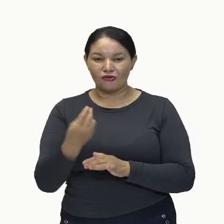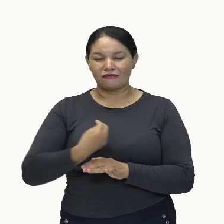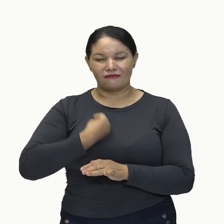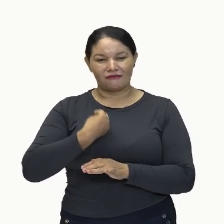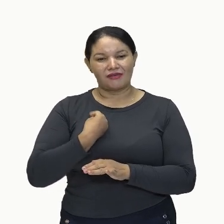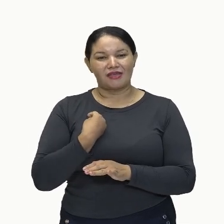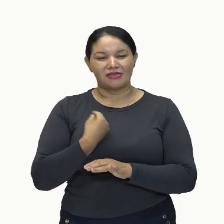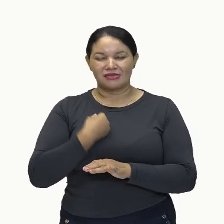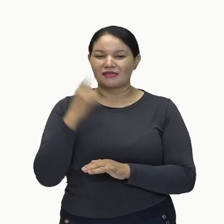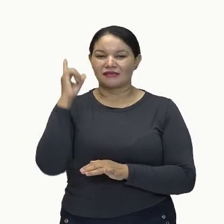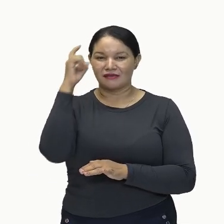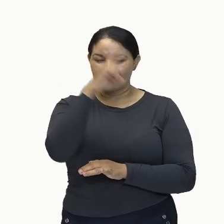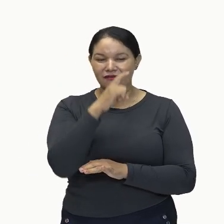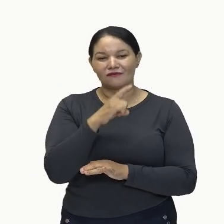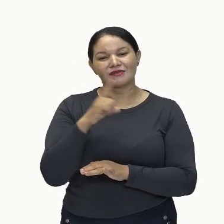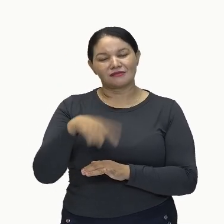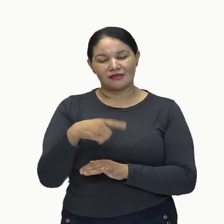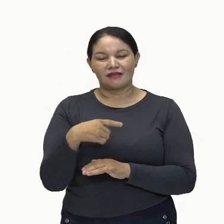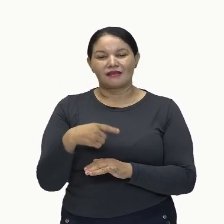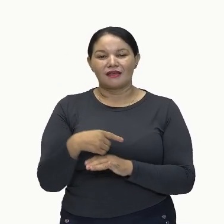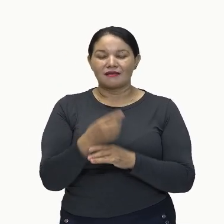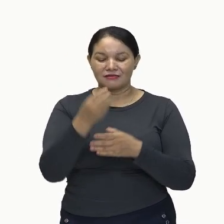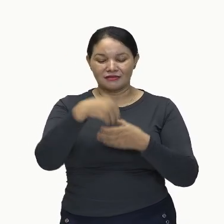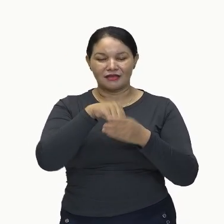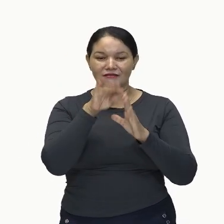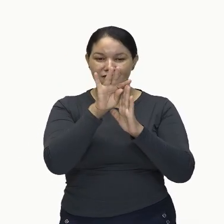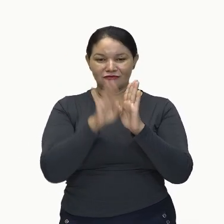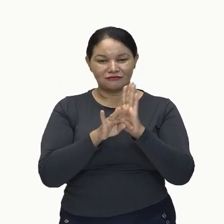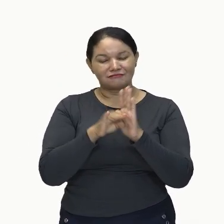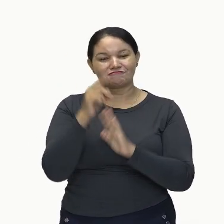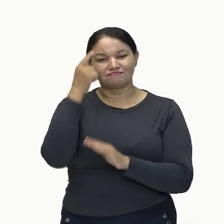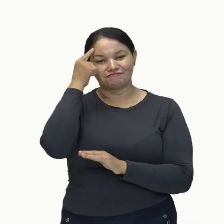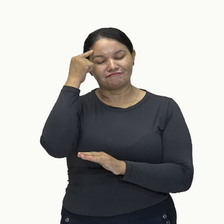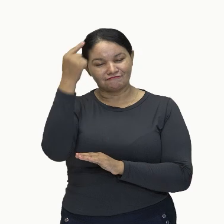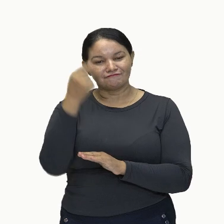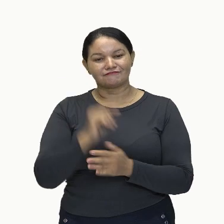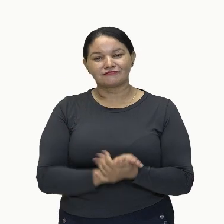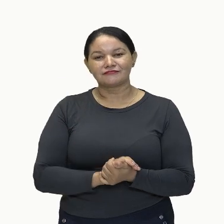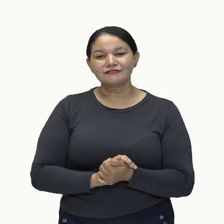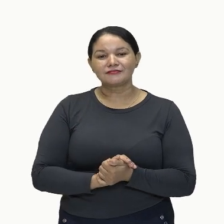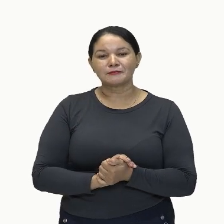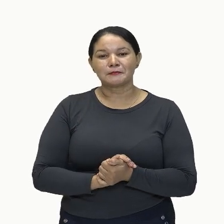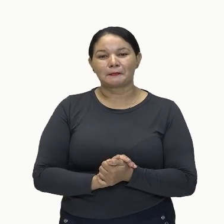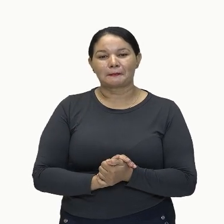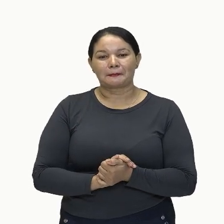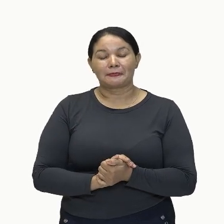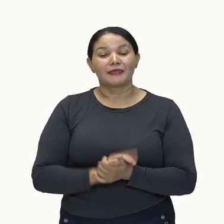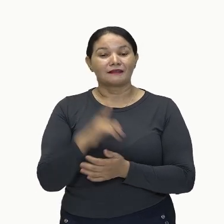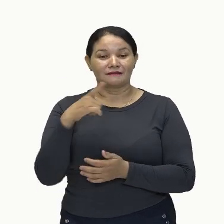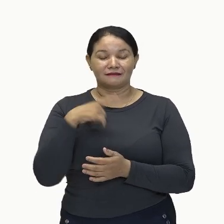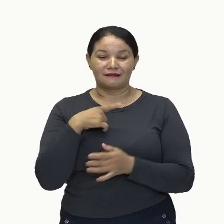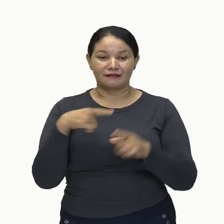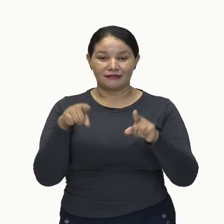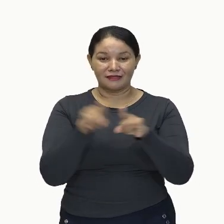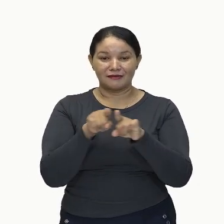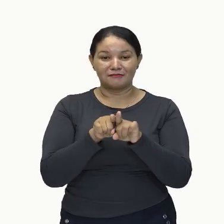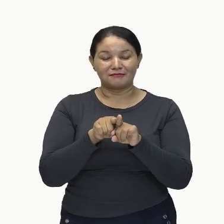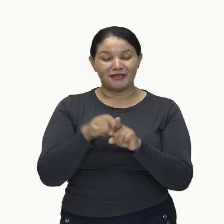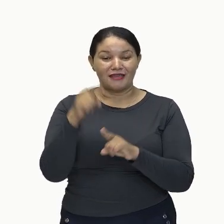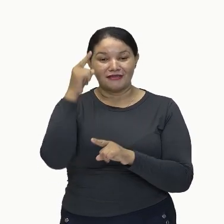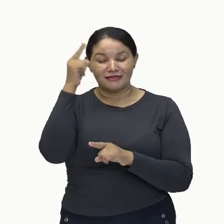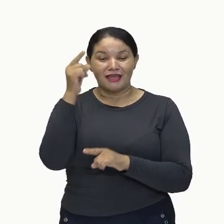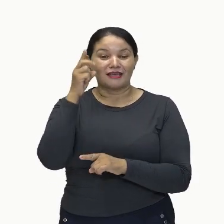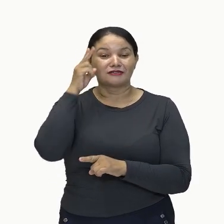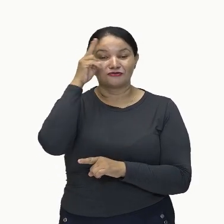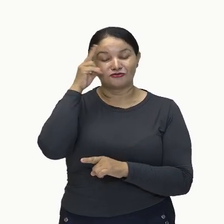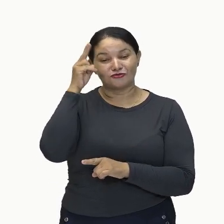algo difícil, nessa ideia que nós temos aí relacionados no texto. E temos também a ideia do sonho